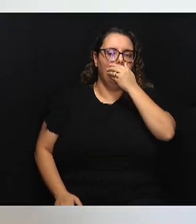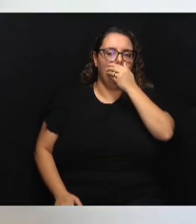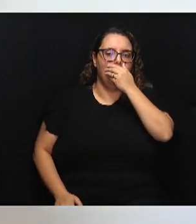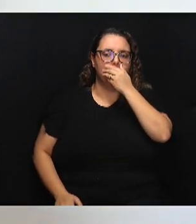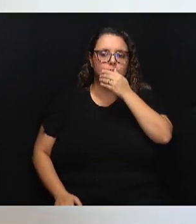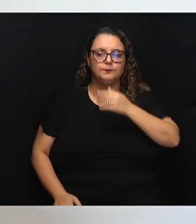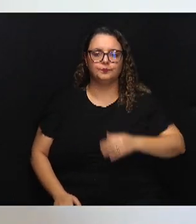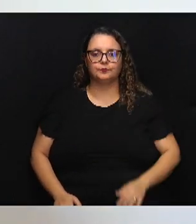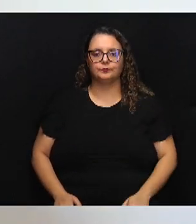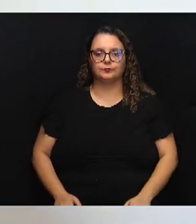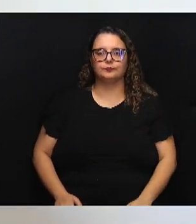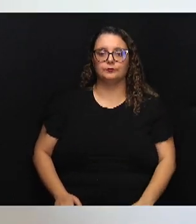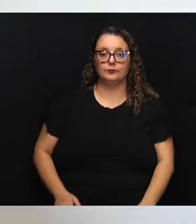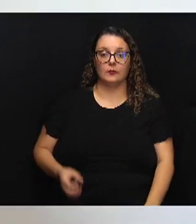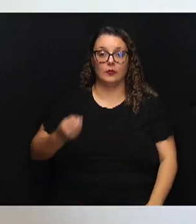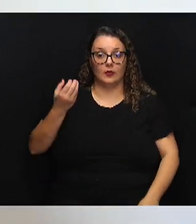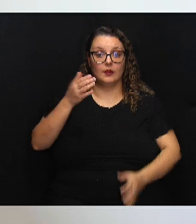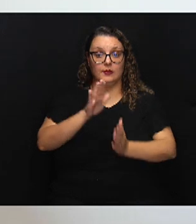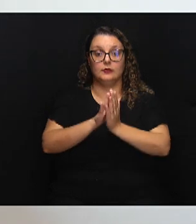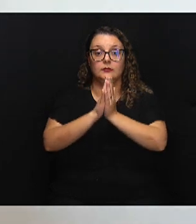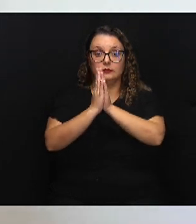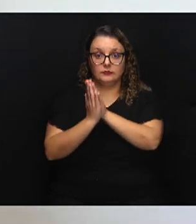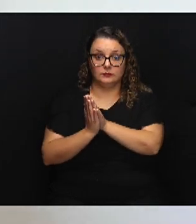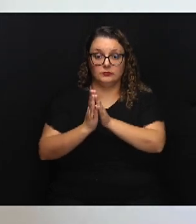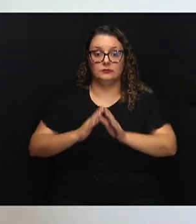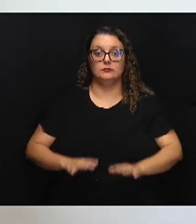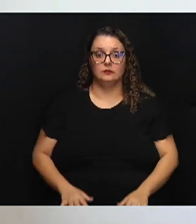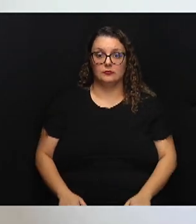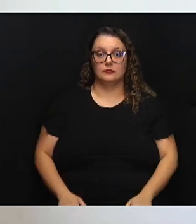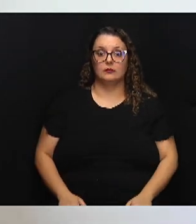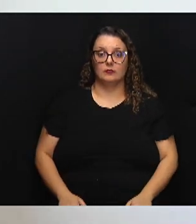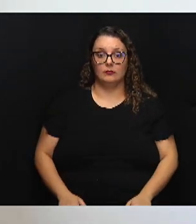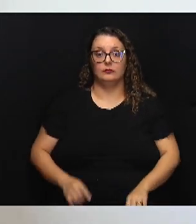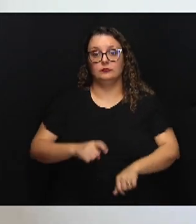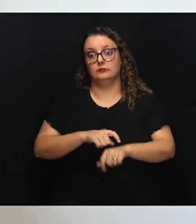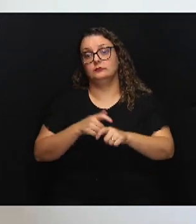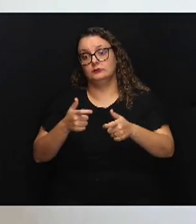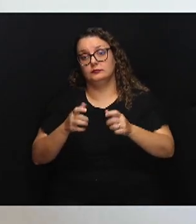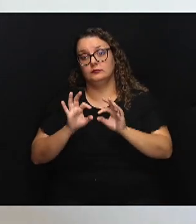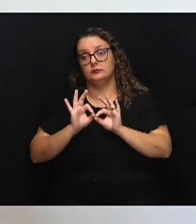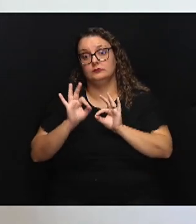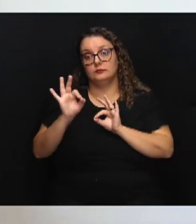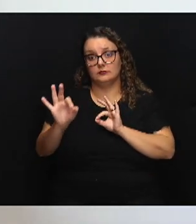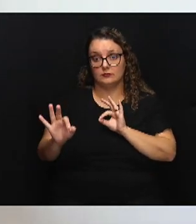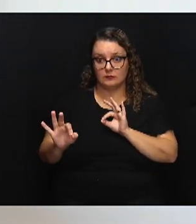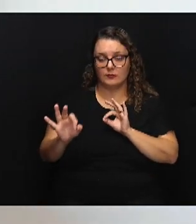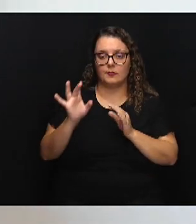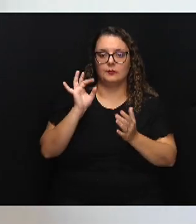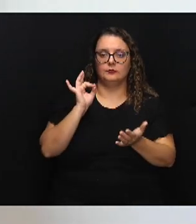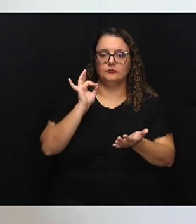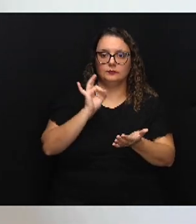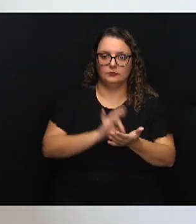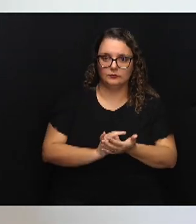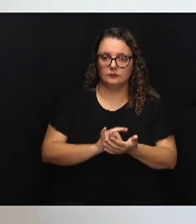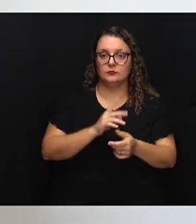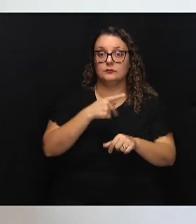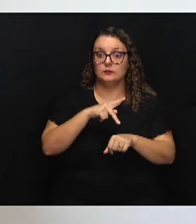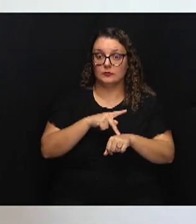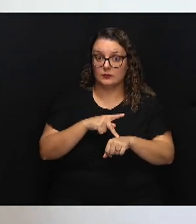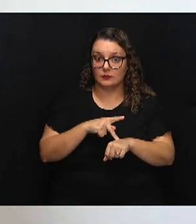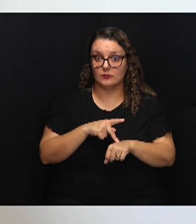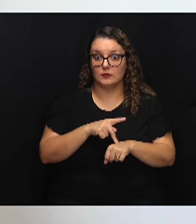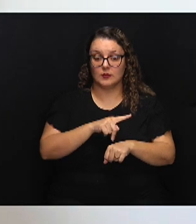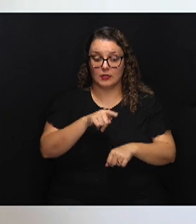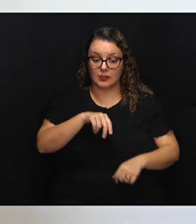Sim, a viagem intercâmbio, né, ou mesmo um período mais longo fora da sua origem, do seu país, da sua zona